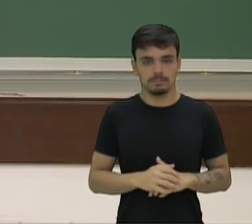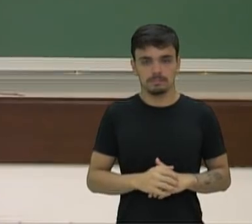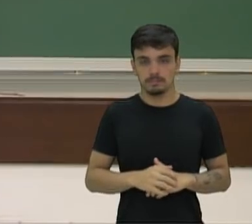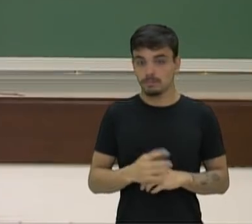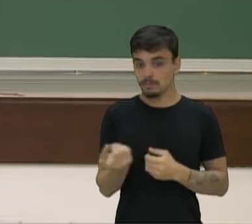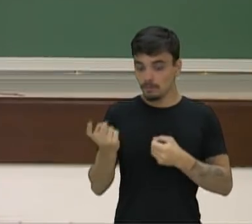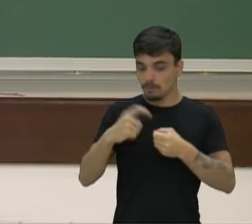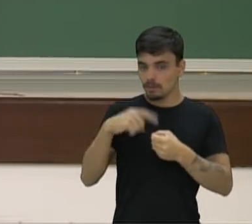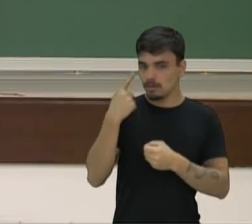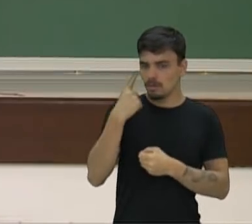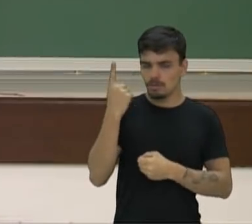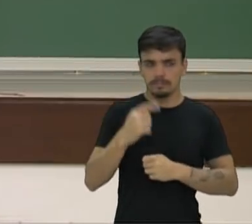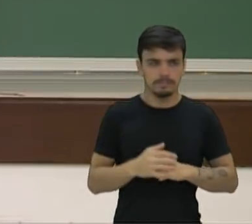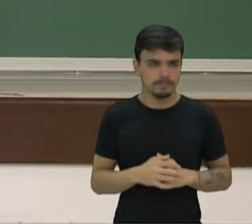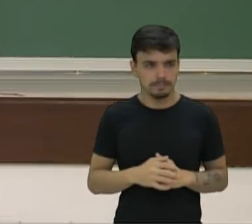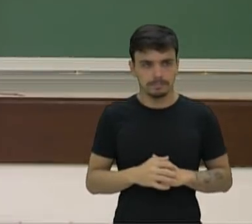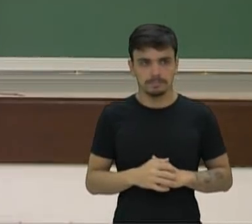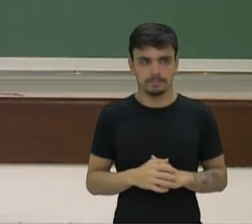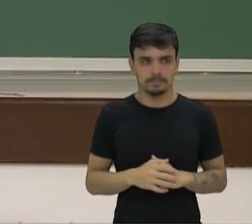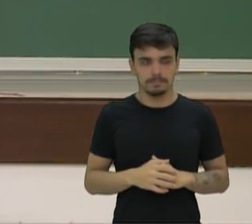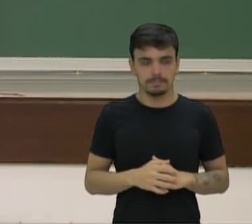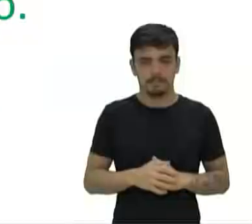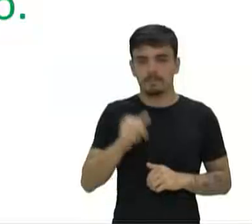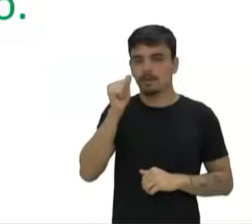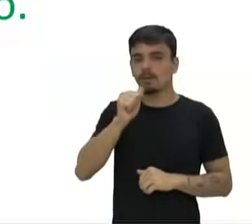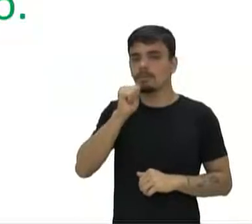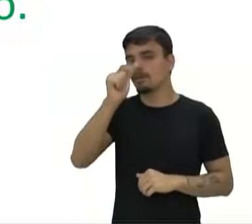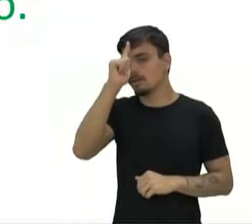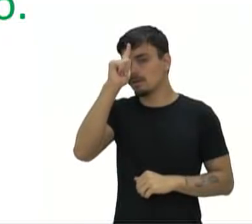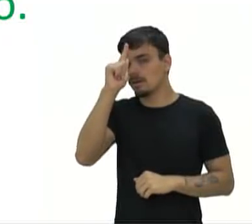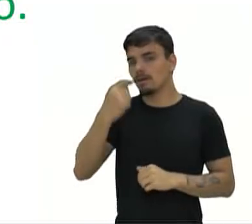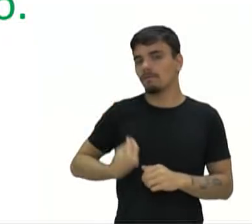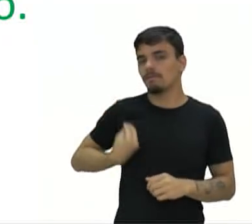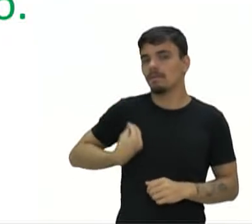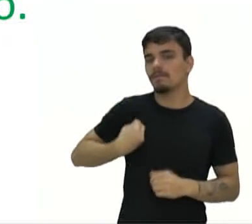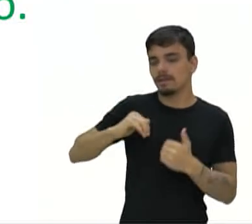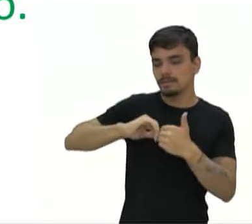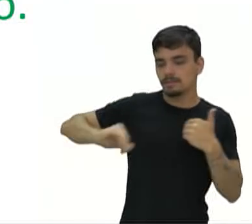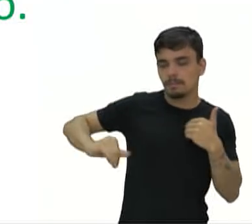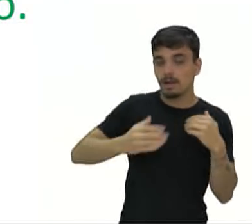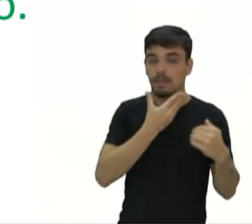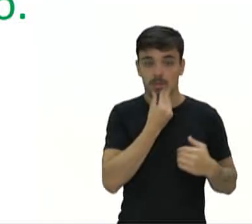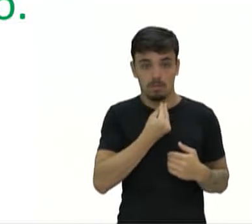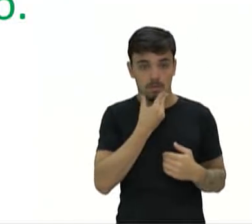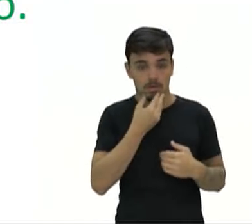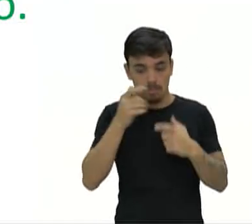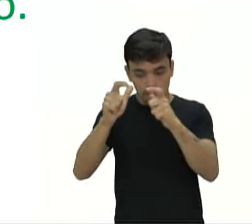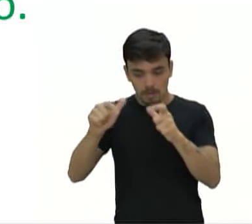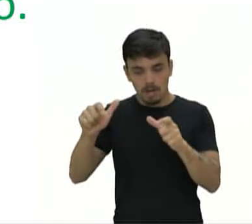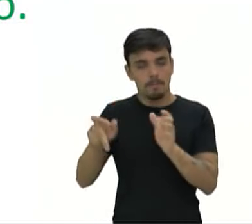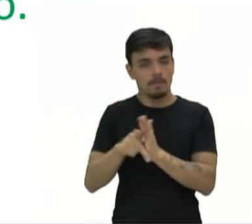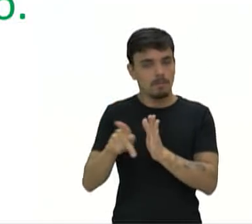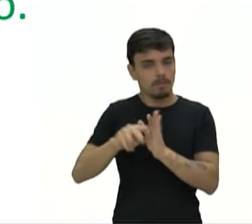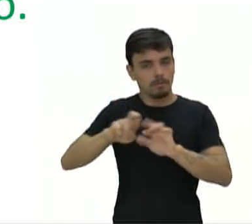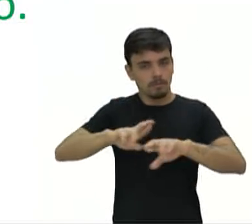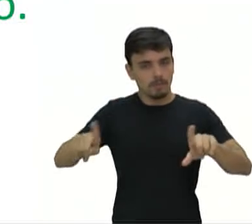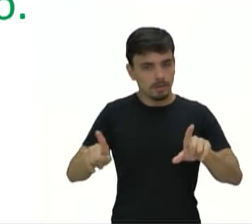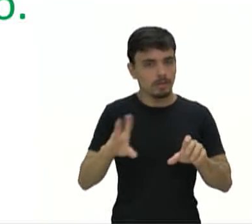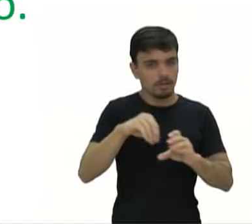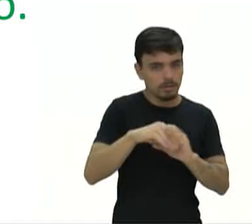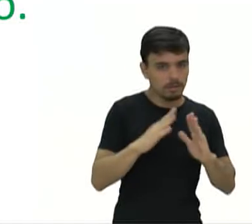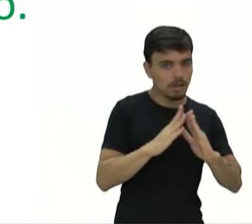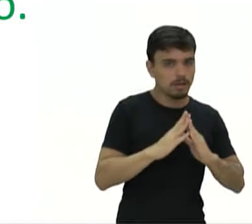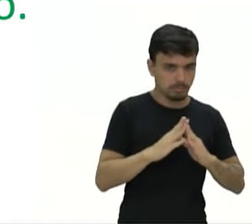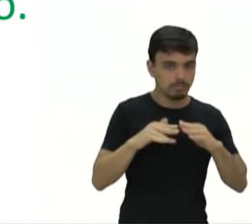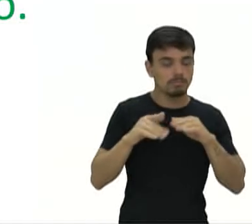Eu de novo. Vamos lá? As mulheres gregas abastadas viviam separadas dos homens em cômodos diferentes, reservados a elas dentro de